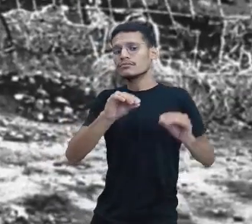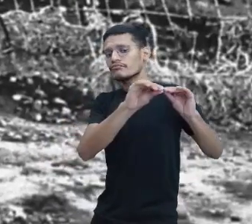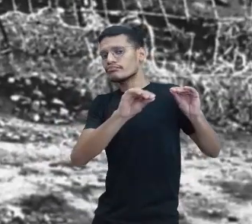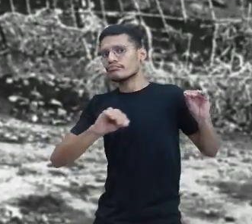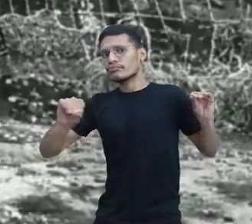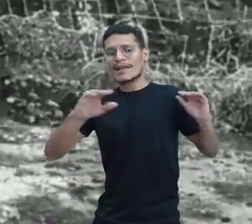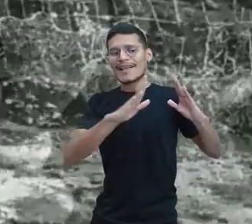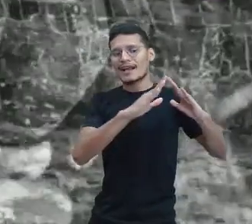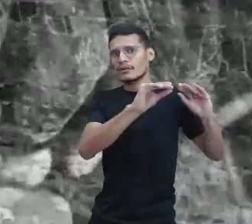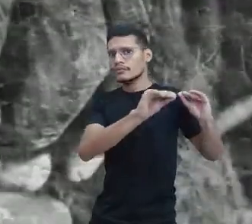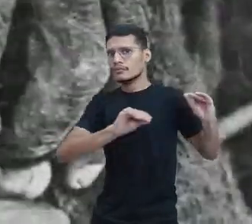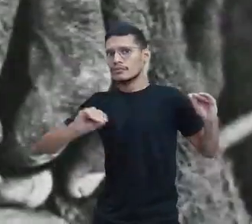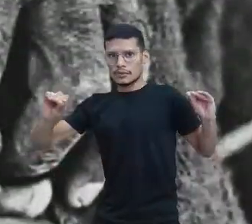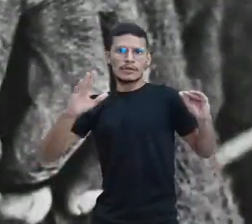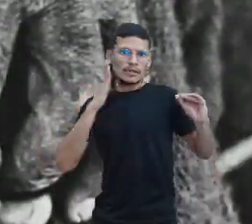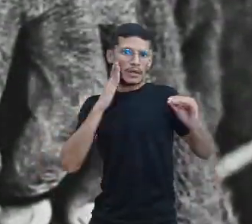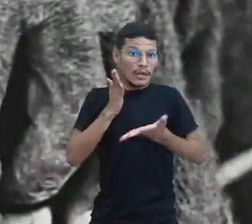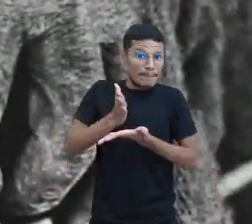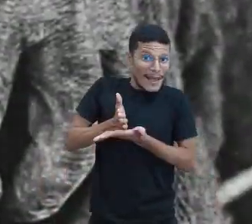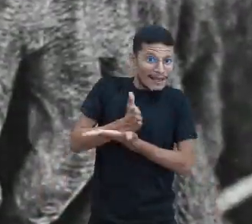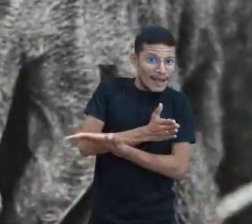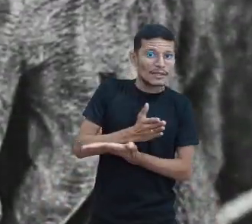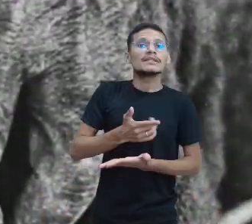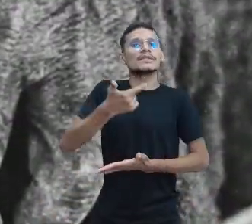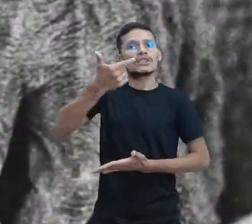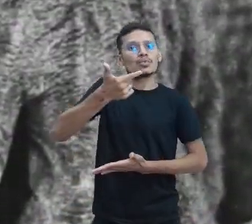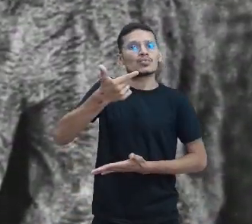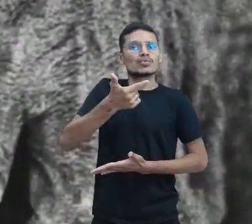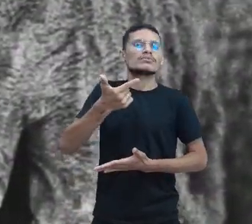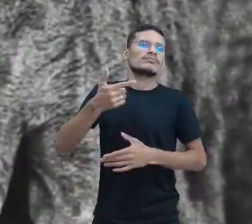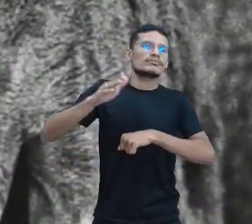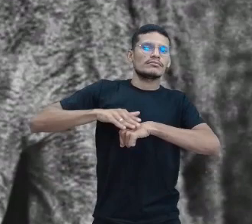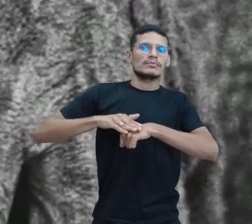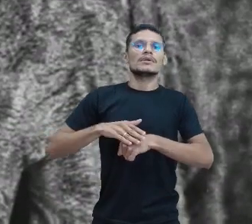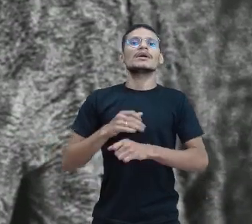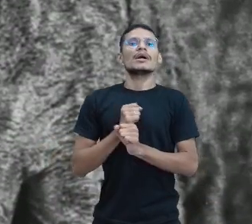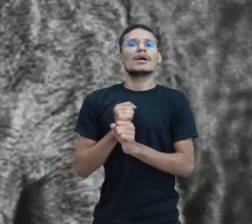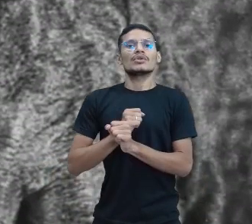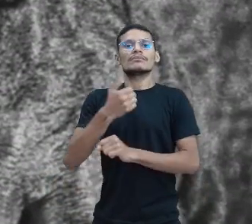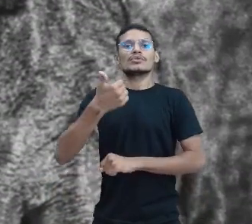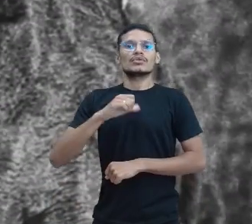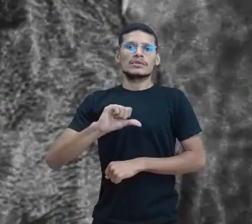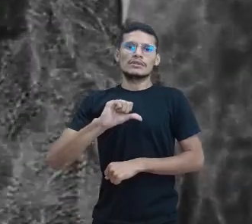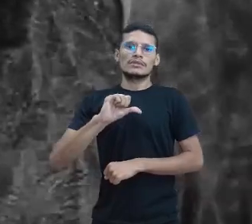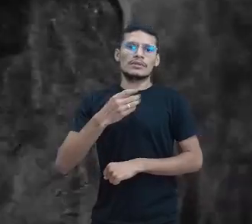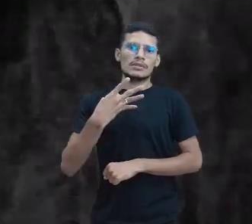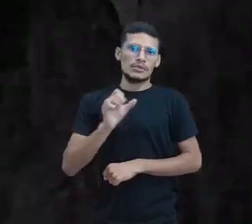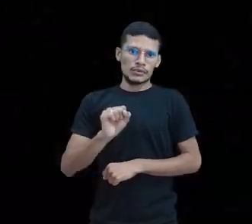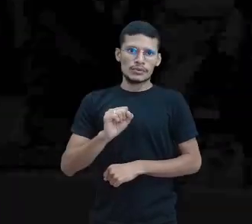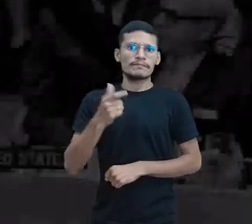casas, cerca de metade deles pela segunda vez desde 1948.